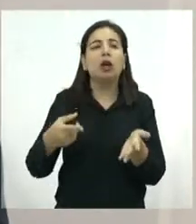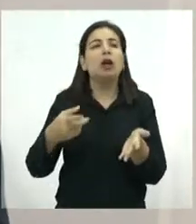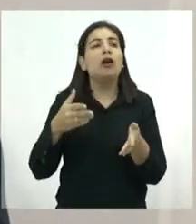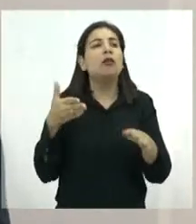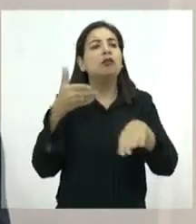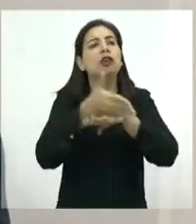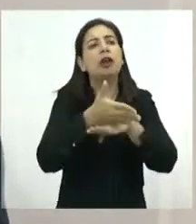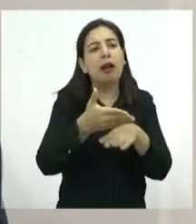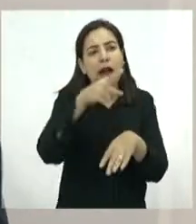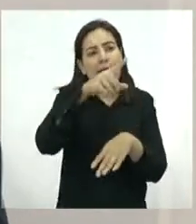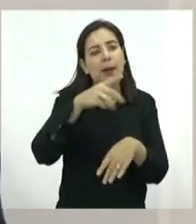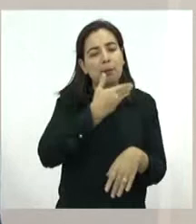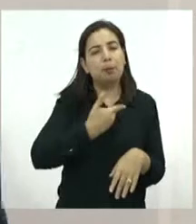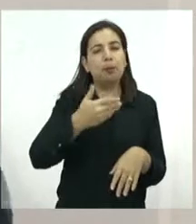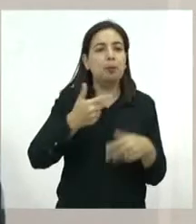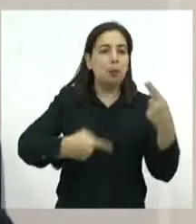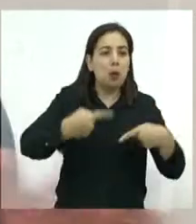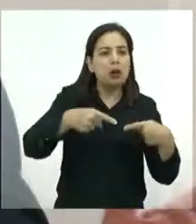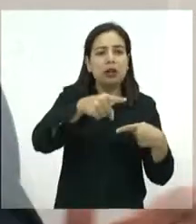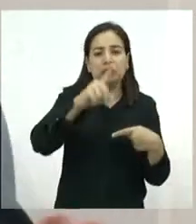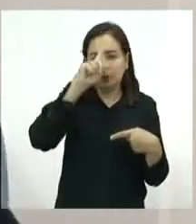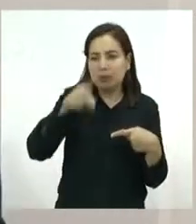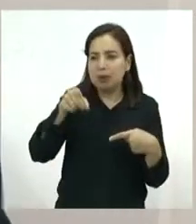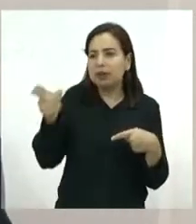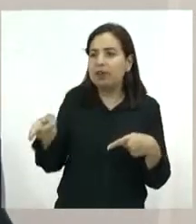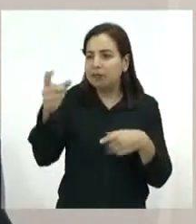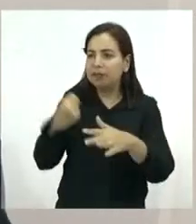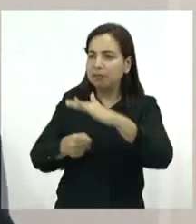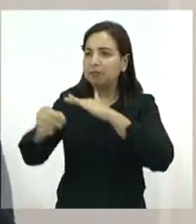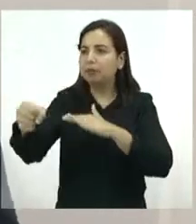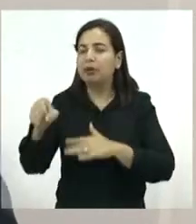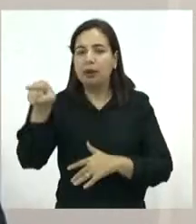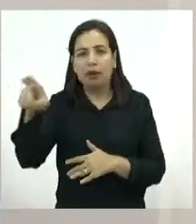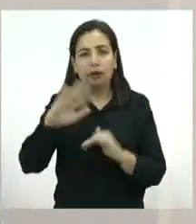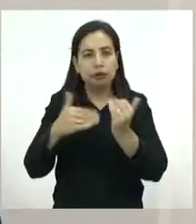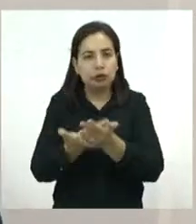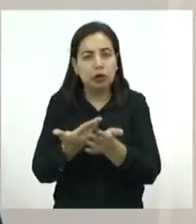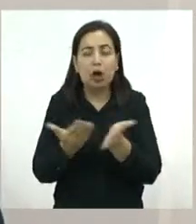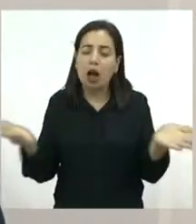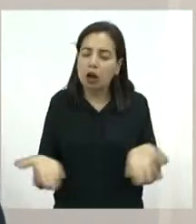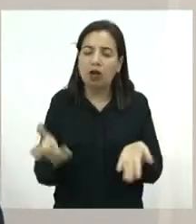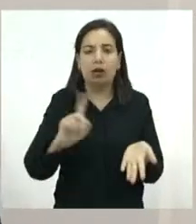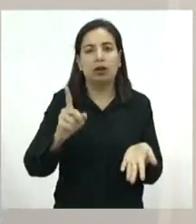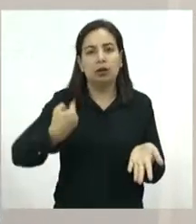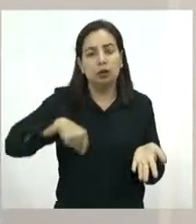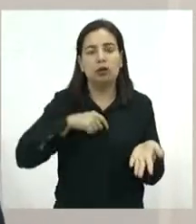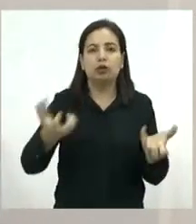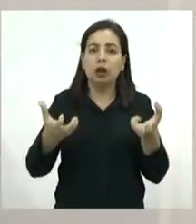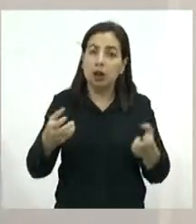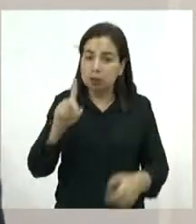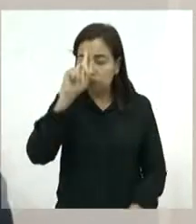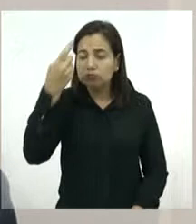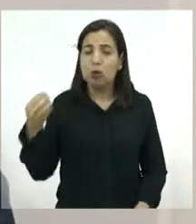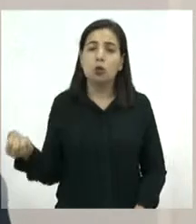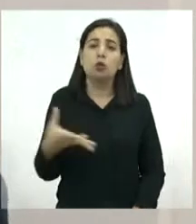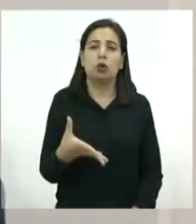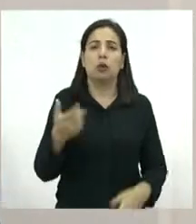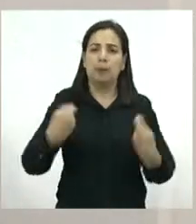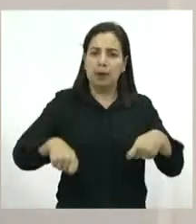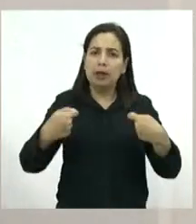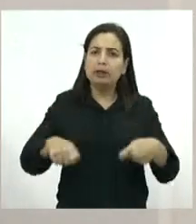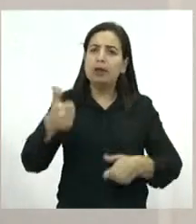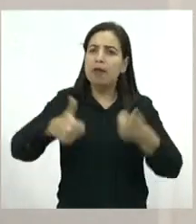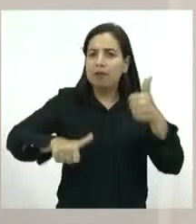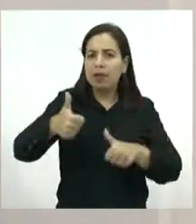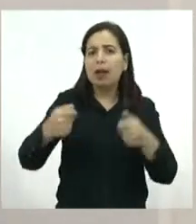através de indicação política. Portanto, nós precisamos superar essa etapa e construir agora. Nós vimos já que